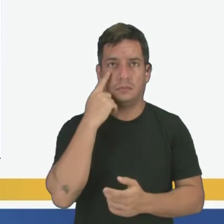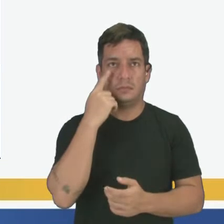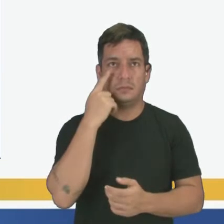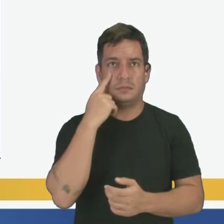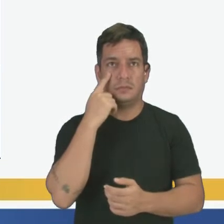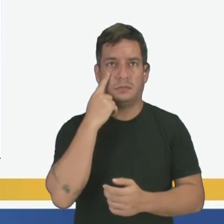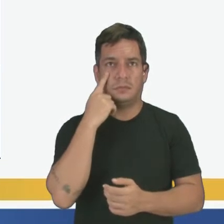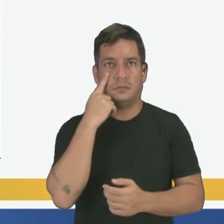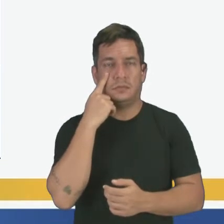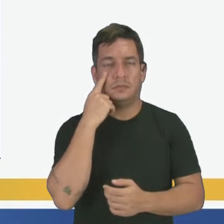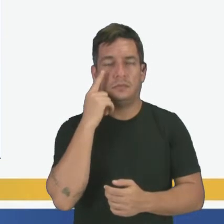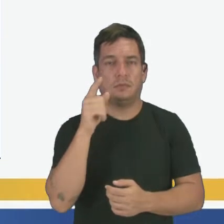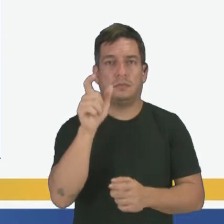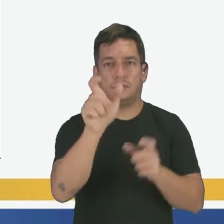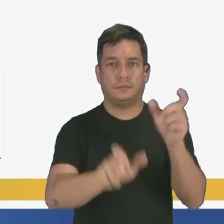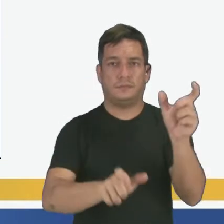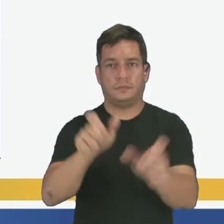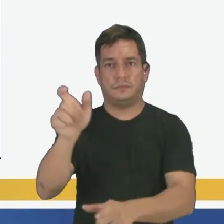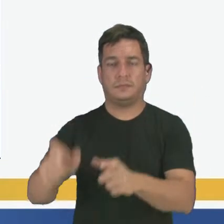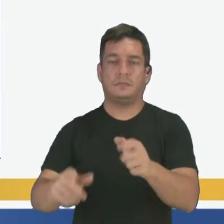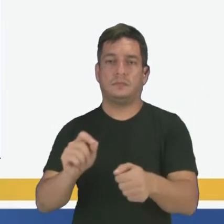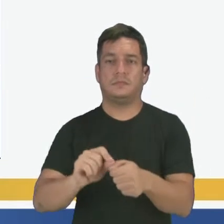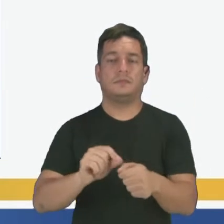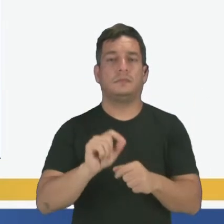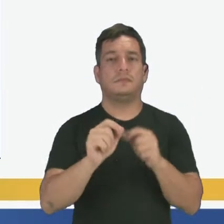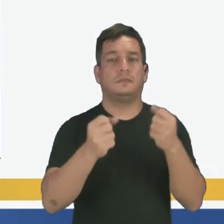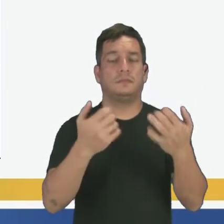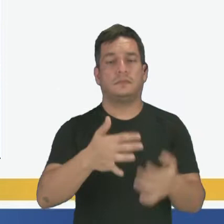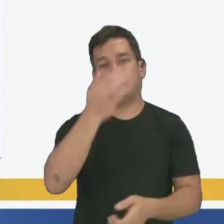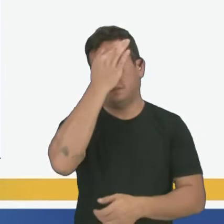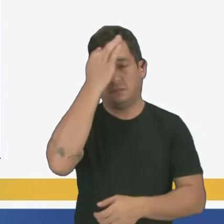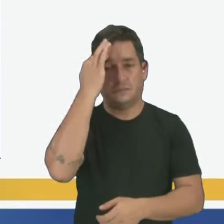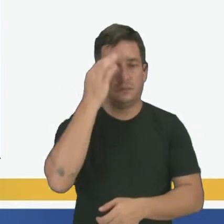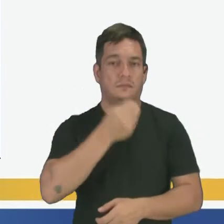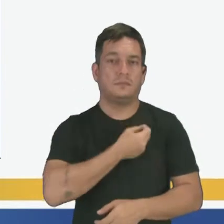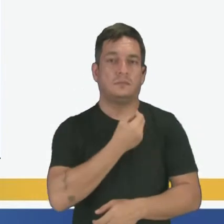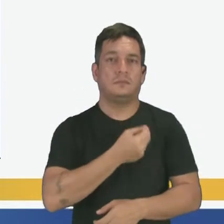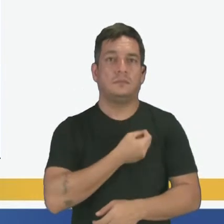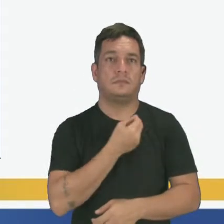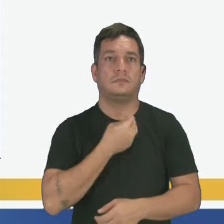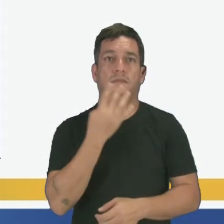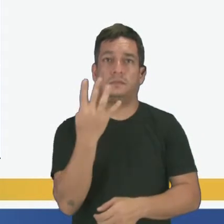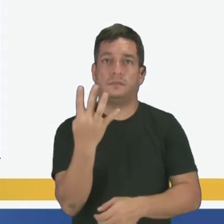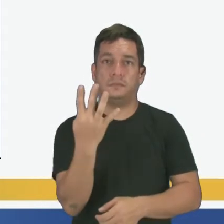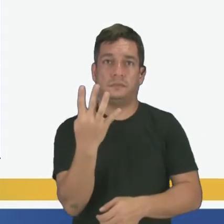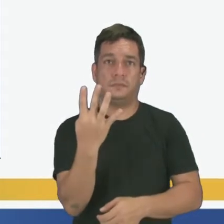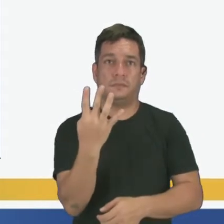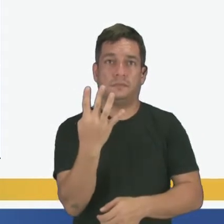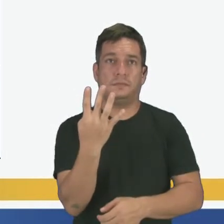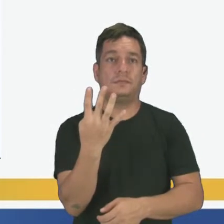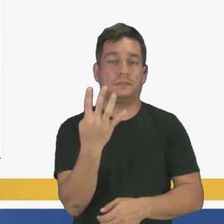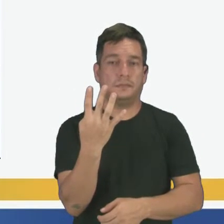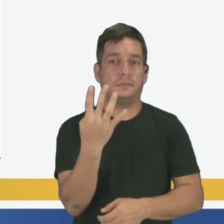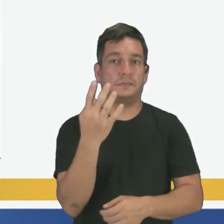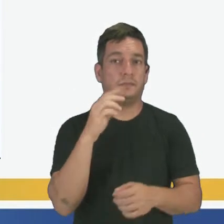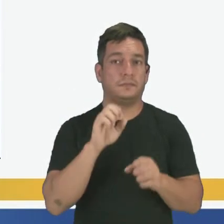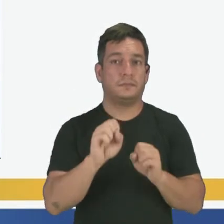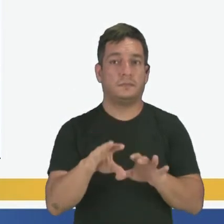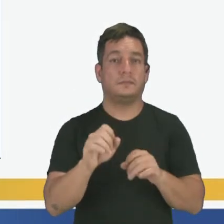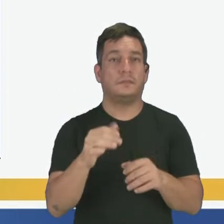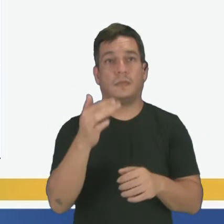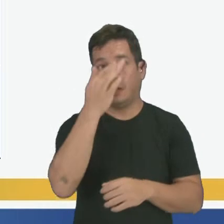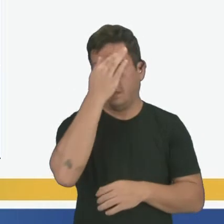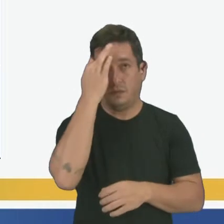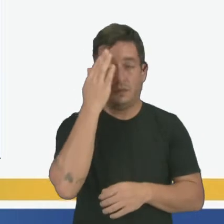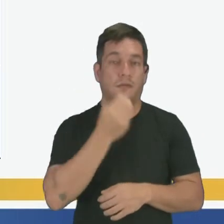grandes colunas que vai falar sobre filosofia de vida, né? Temos 4 itens aí, né, para ser trabalhado. Filosofia de